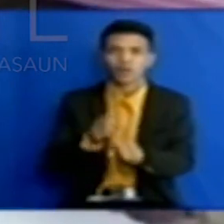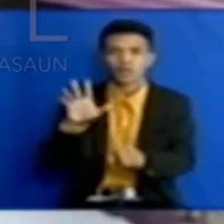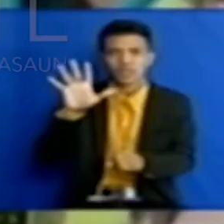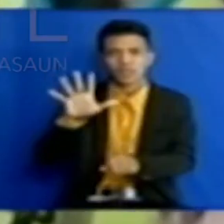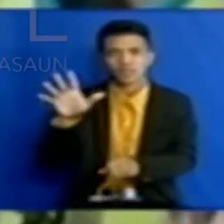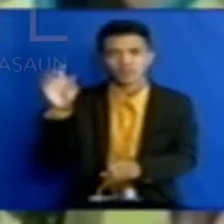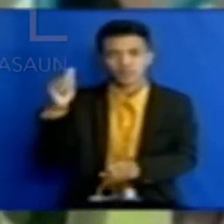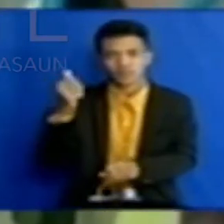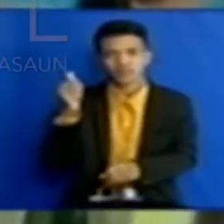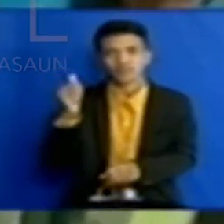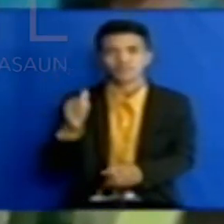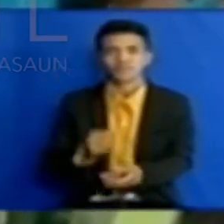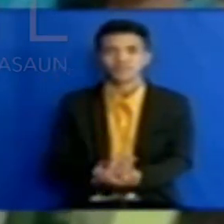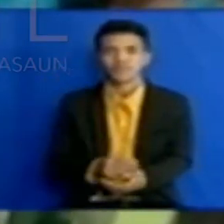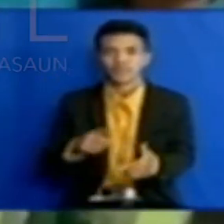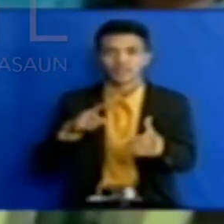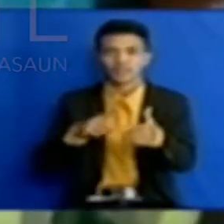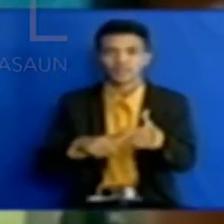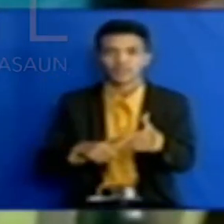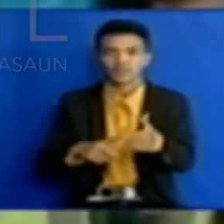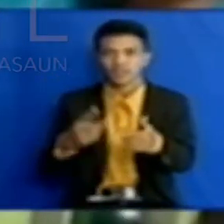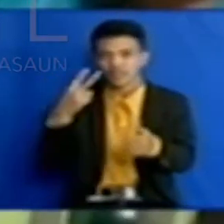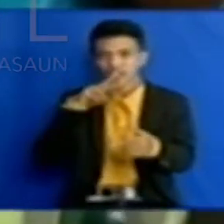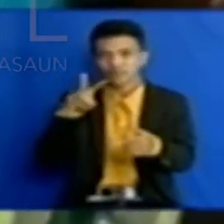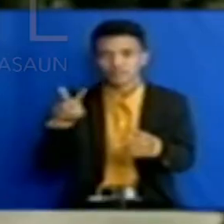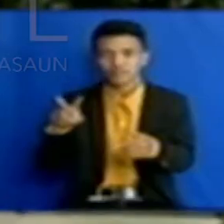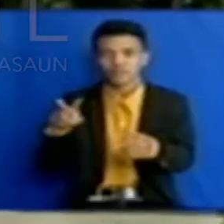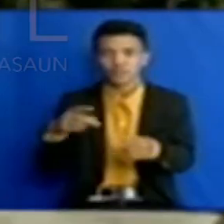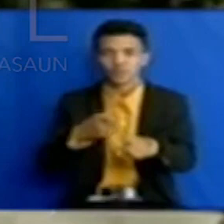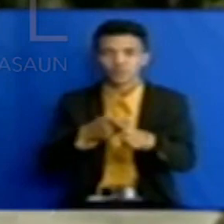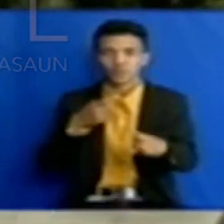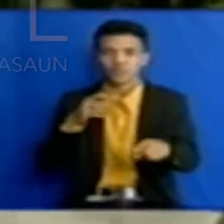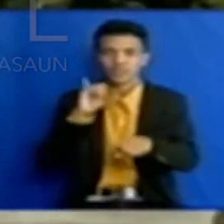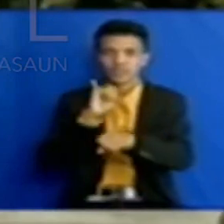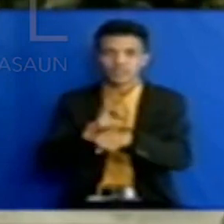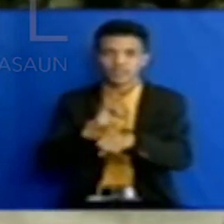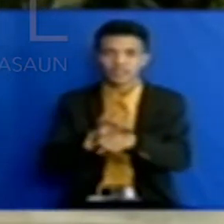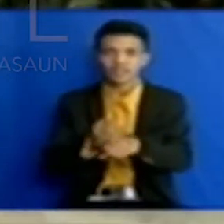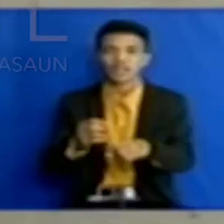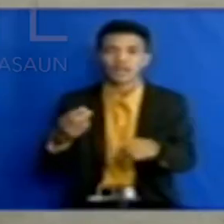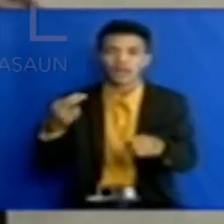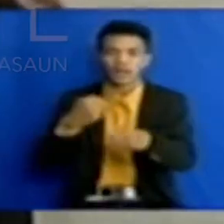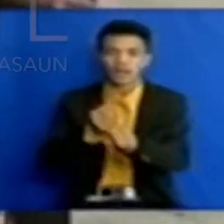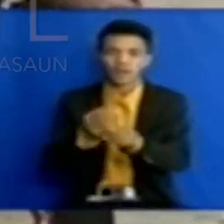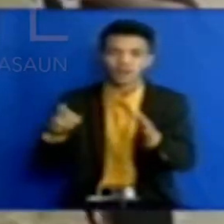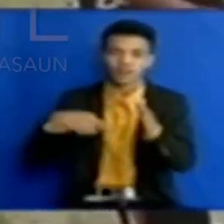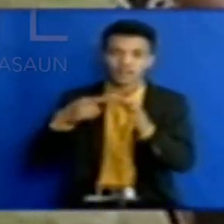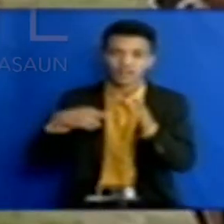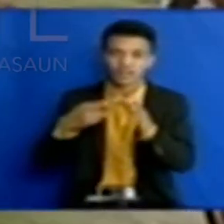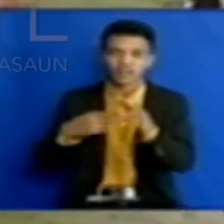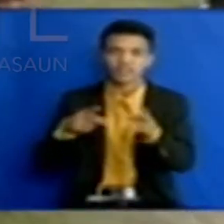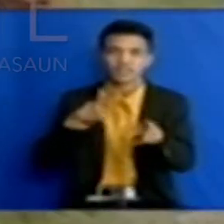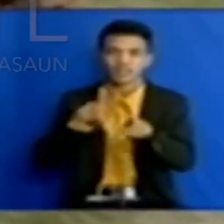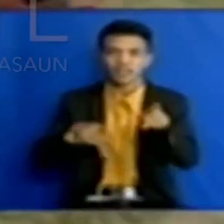depende. Entretanto, liga o situação refere, o si paróquia hasai ona regra sida, o de circula sarani